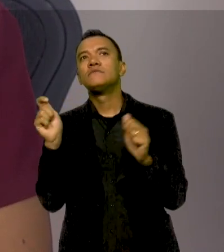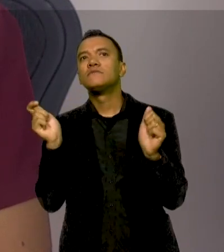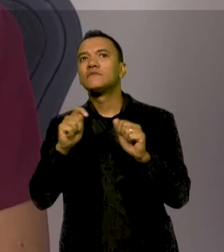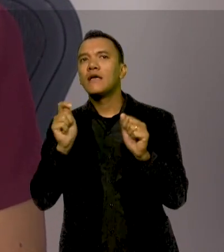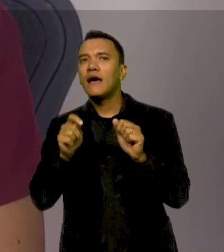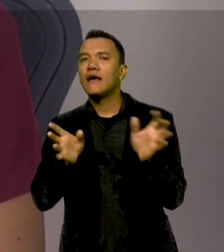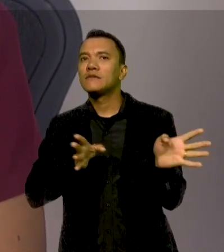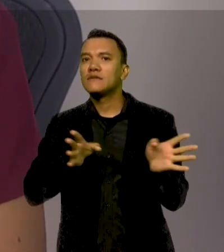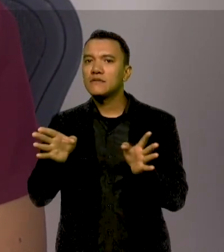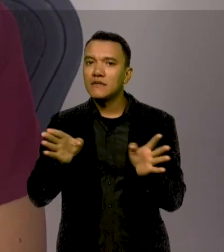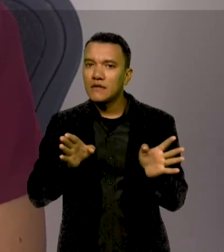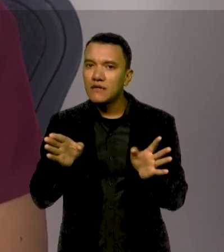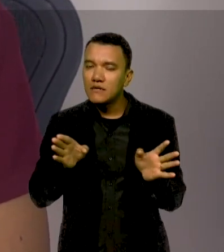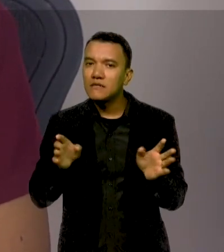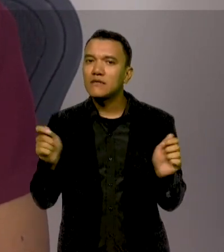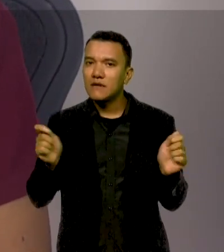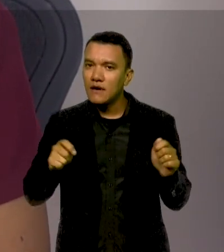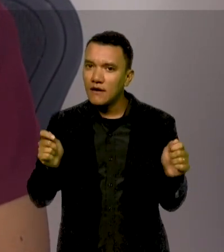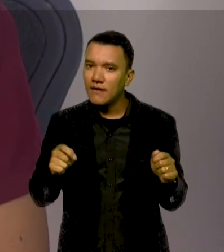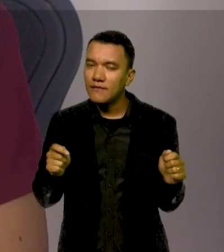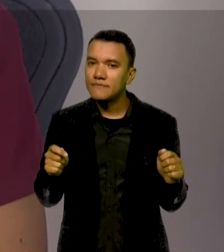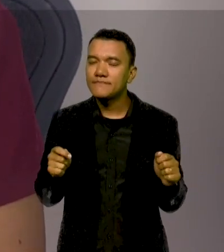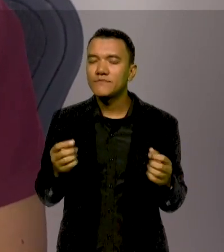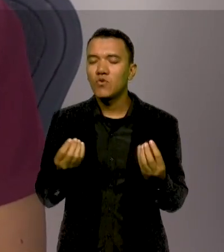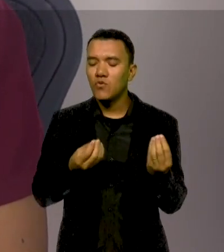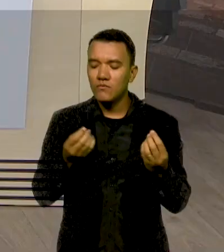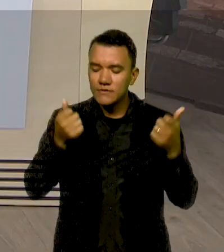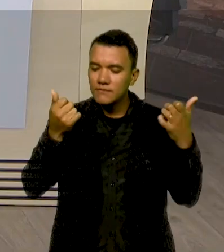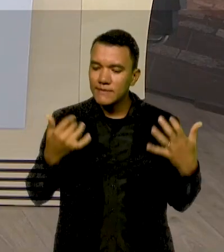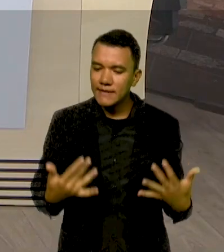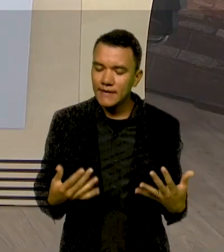maneira mais, como eu posso dizer,